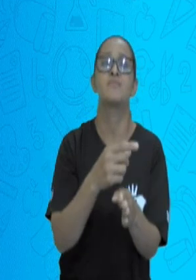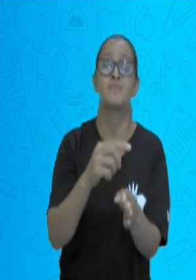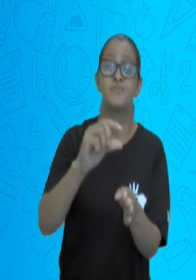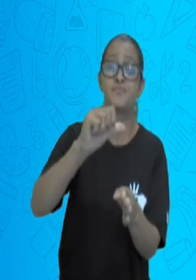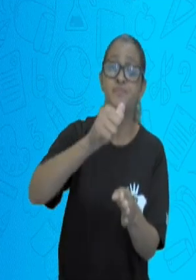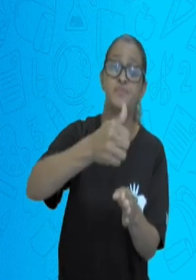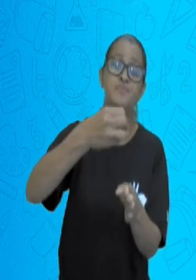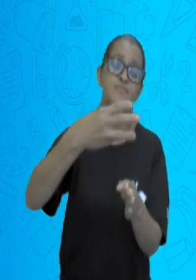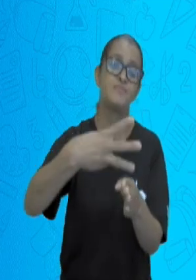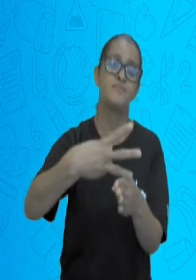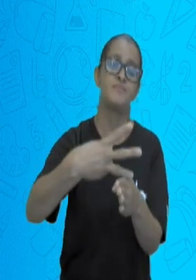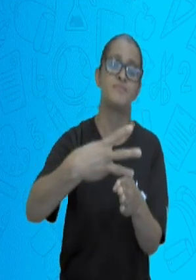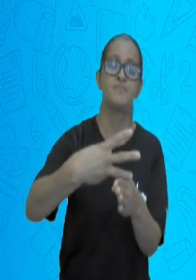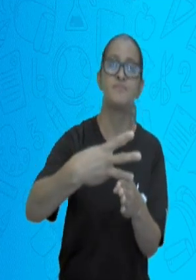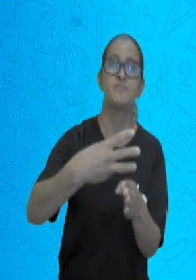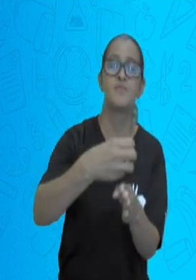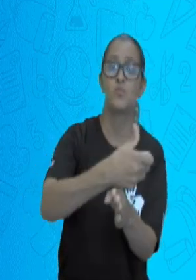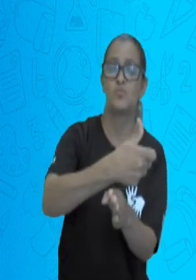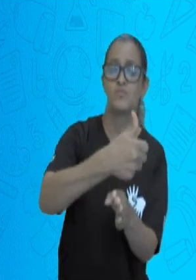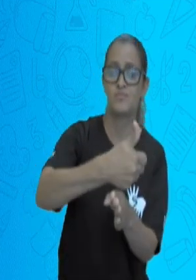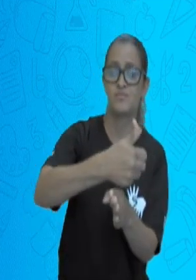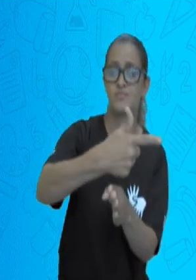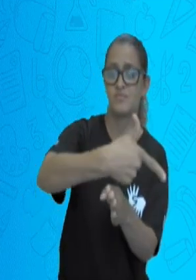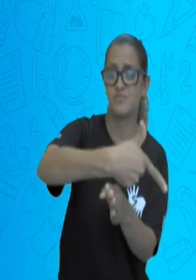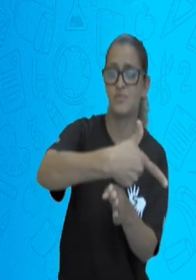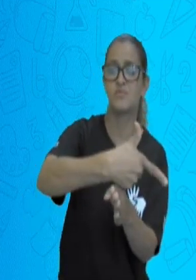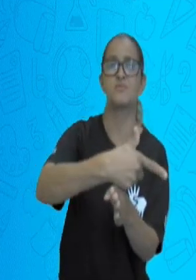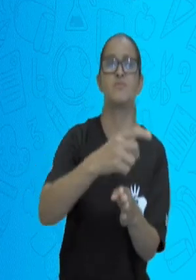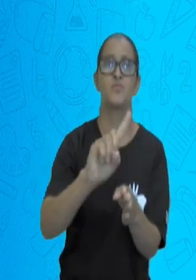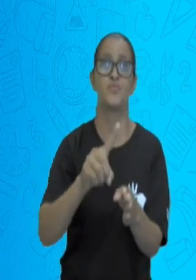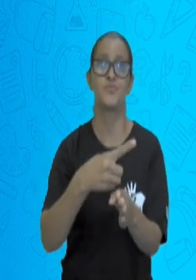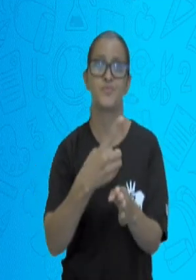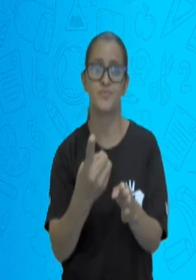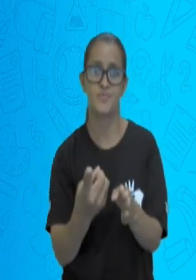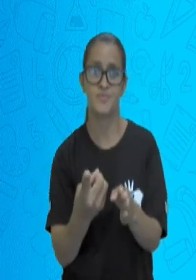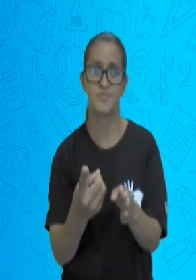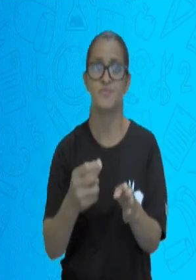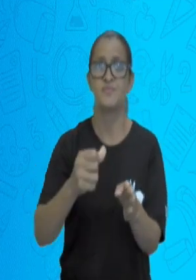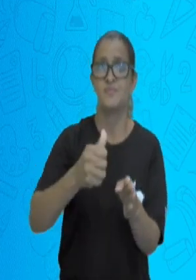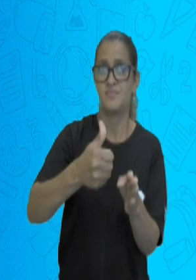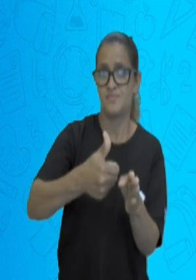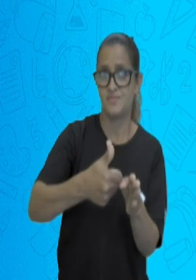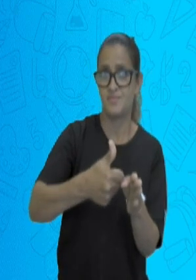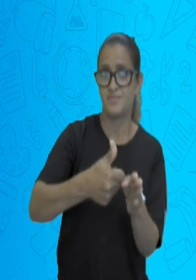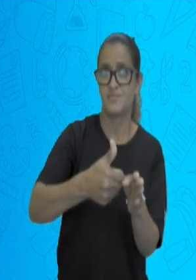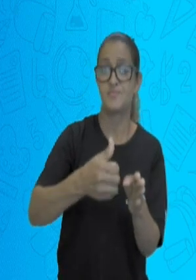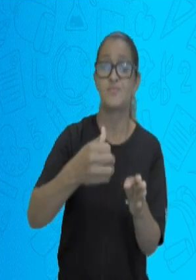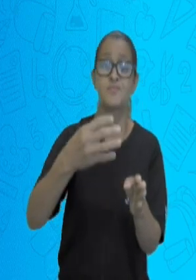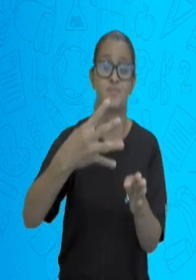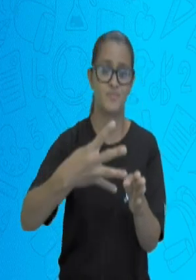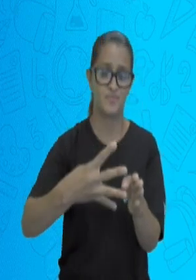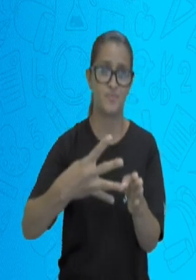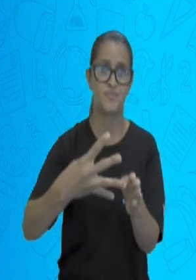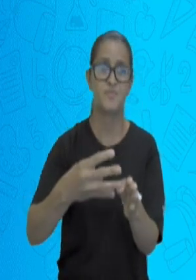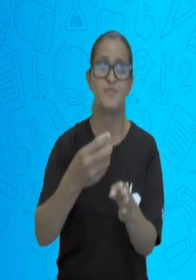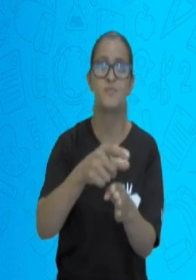de 13 é 12. E o sucessor de 13 é o